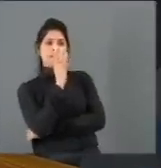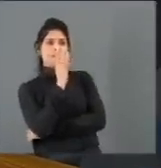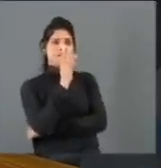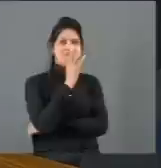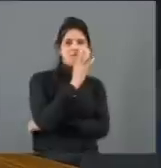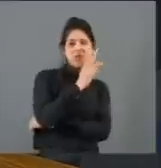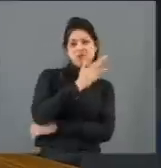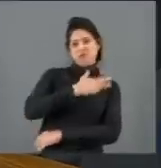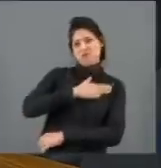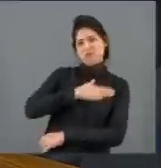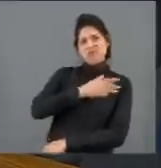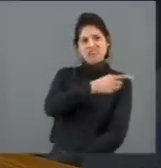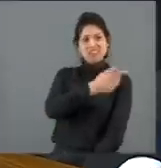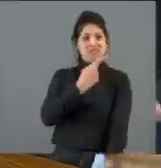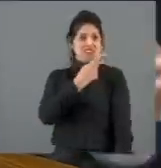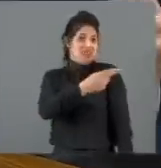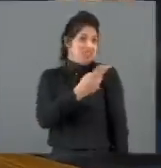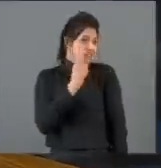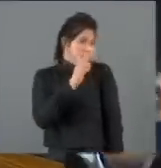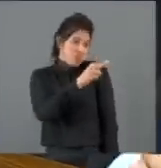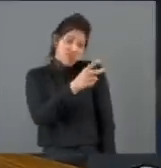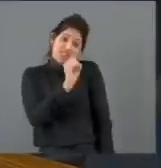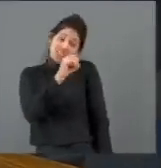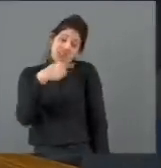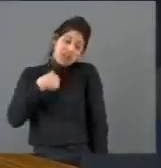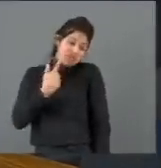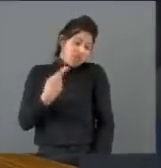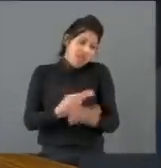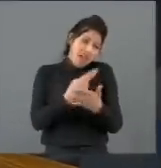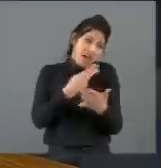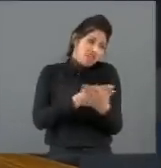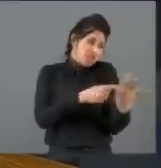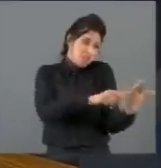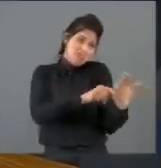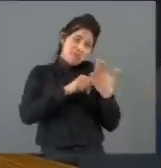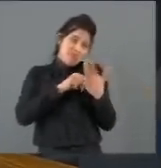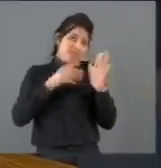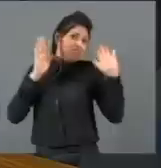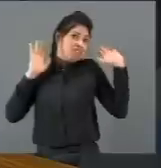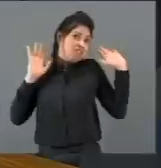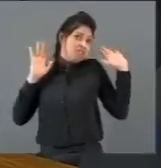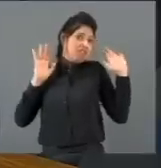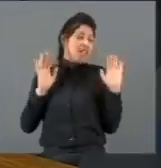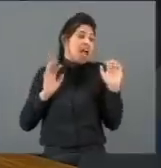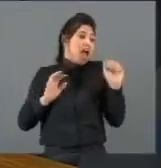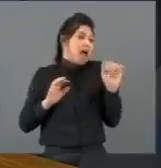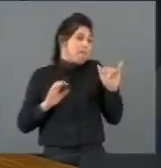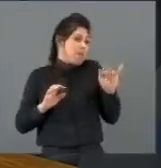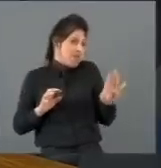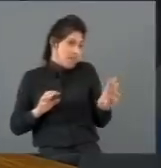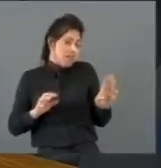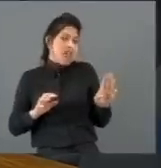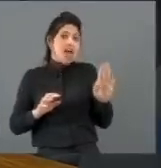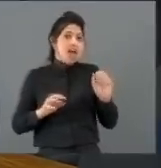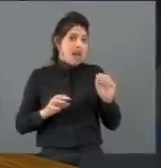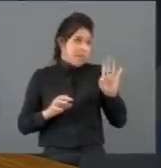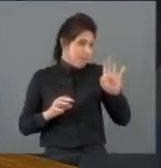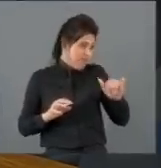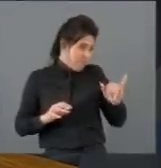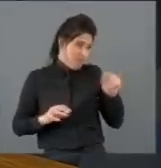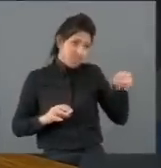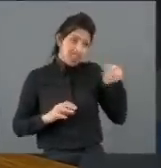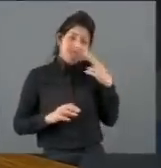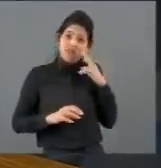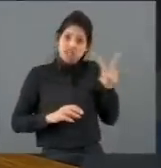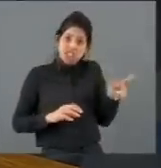democracia relativa. Pelo menos eu não vi. Se eu estiver errado, né, o senhor me mostra o que foi, como a BEI, melhor dizendo, se comportou com relação a essa